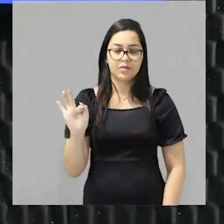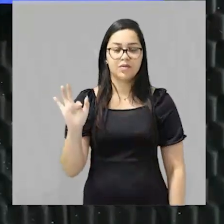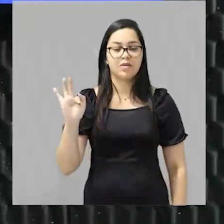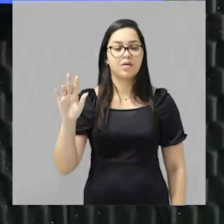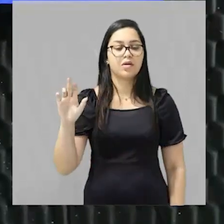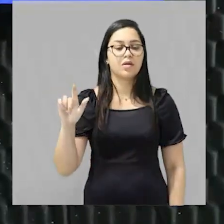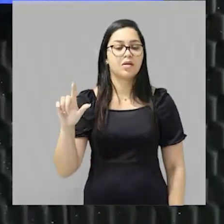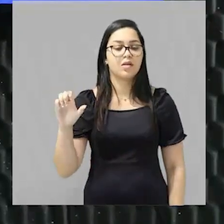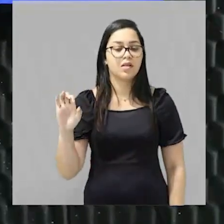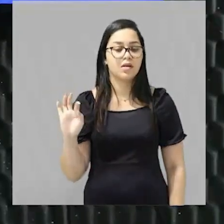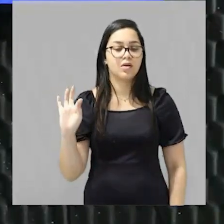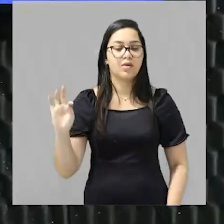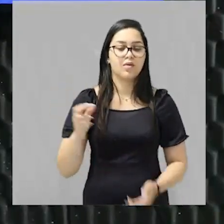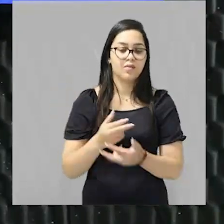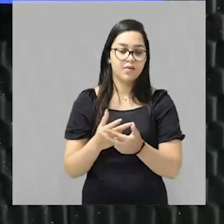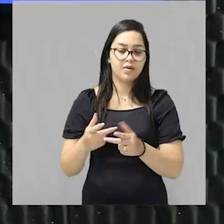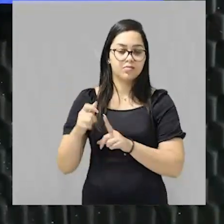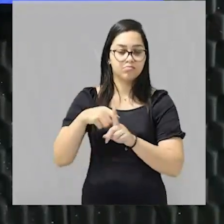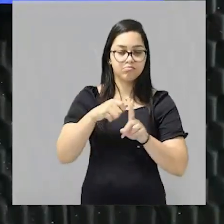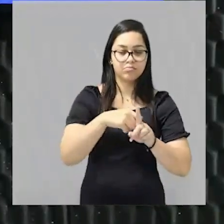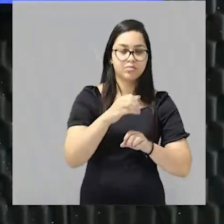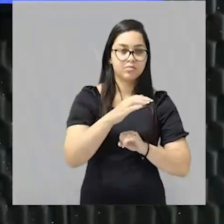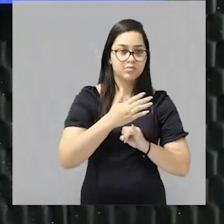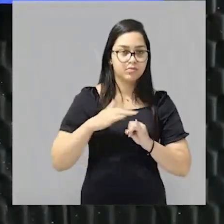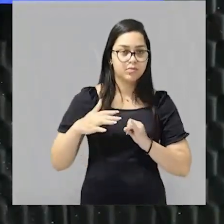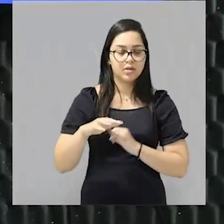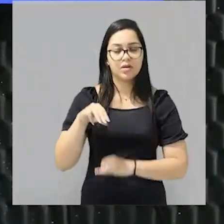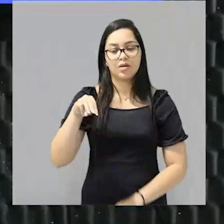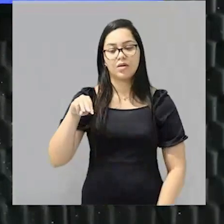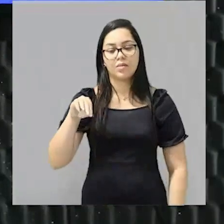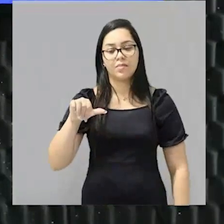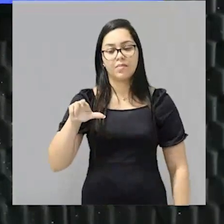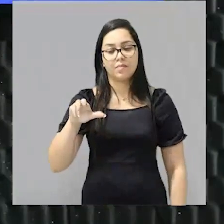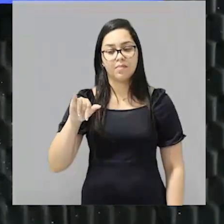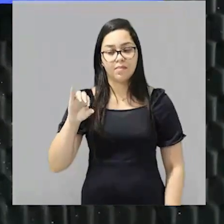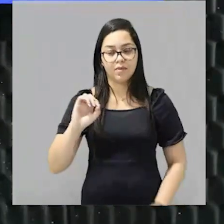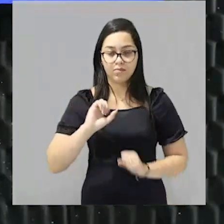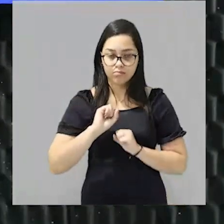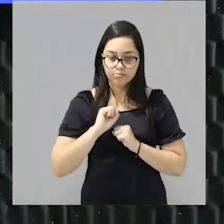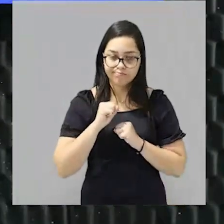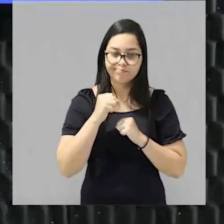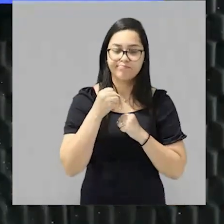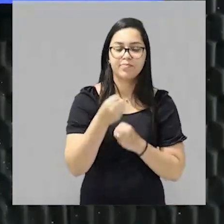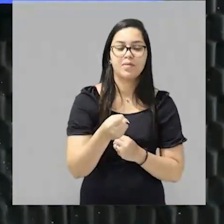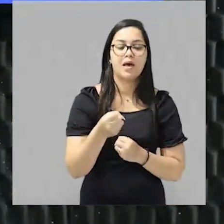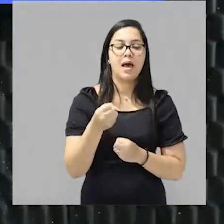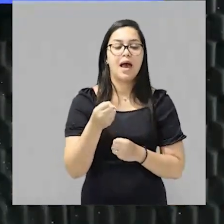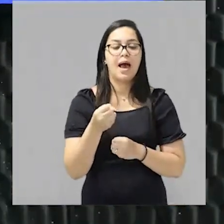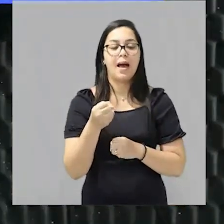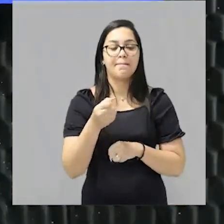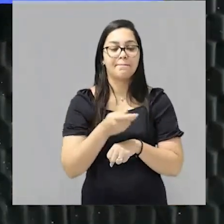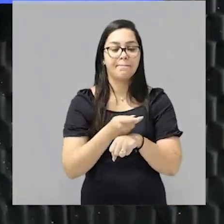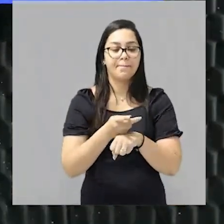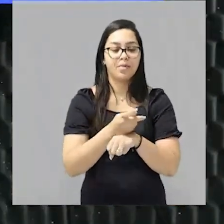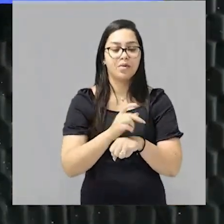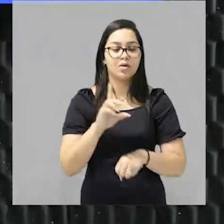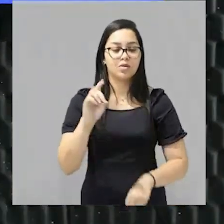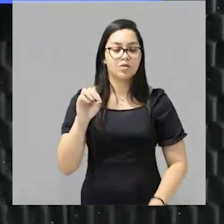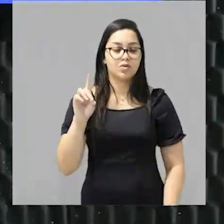Legat, que passou vários meses na ilha Maurício, dedicou-se com afinco à busca dos